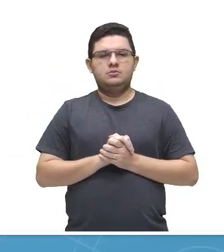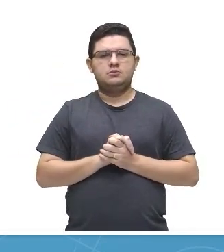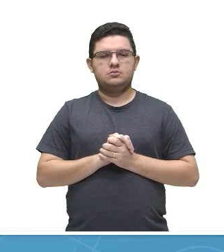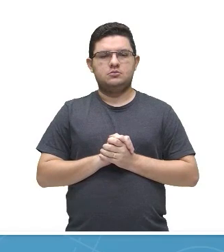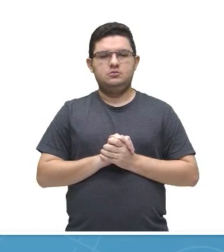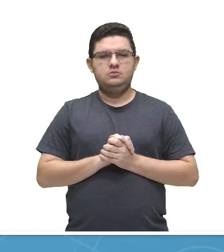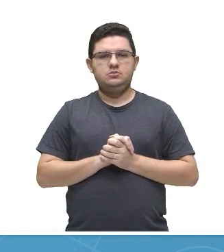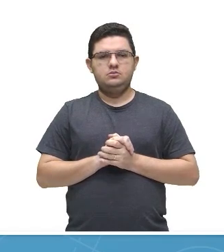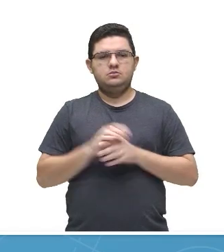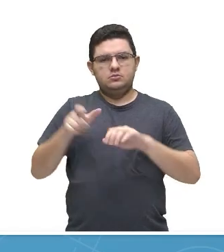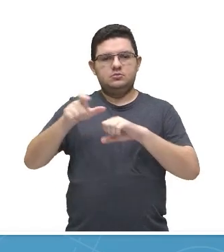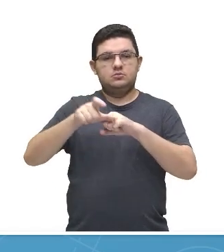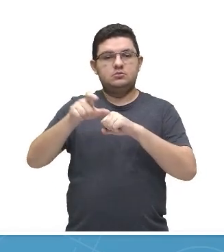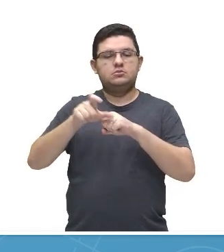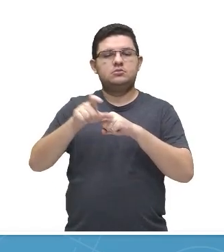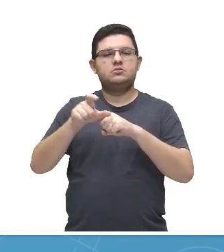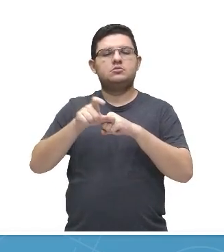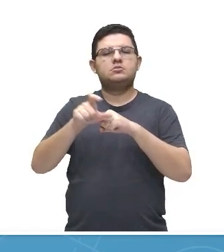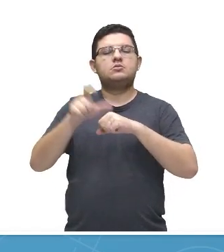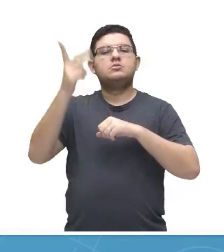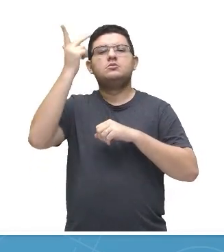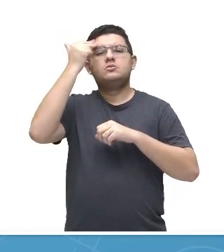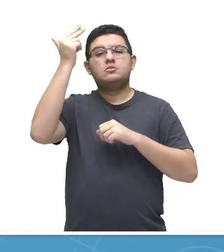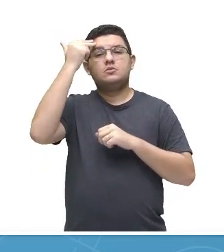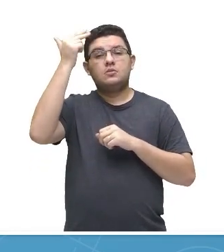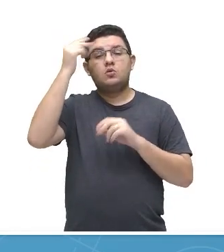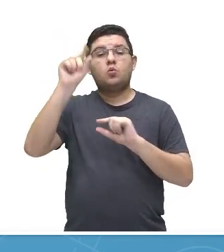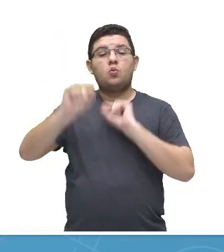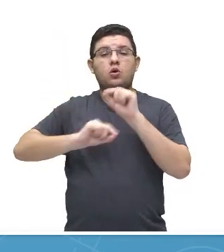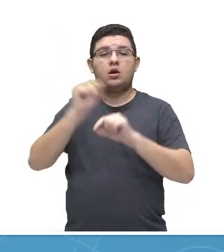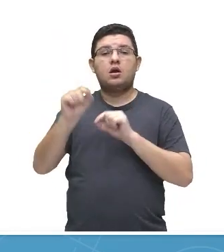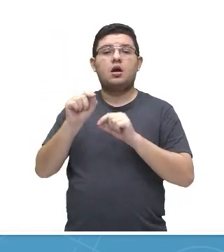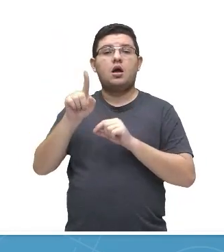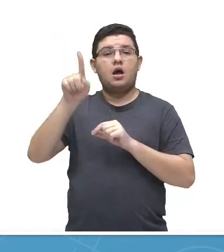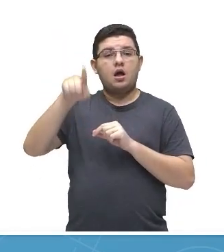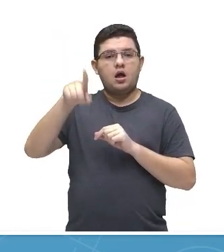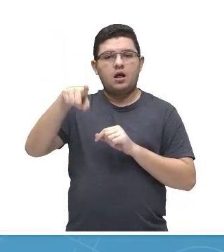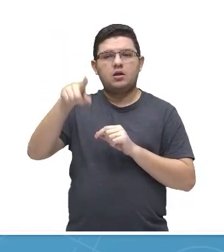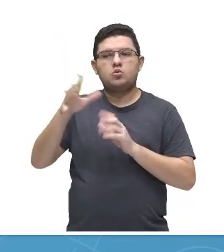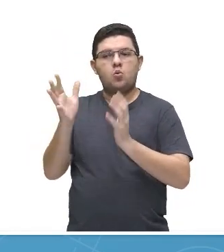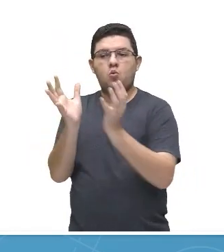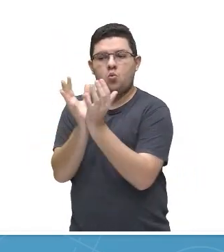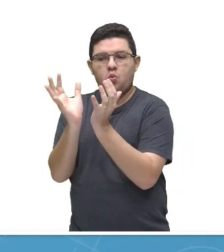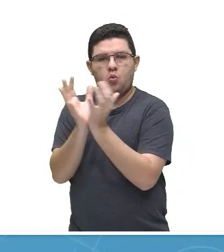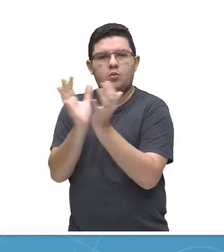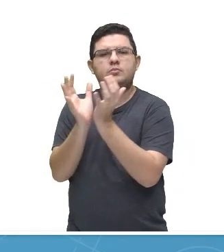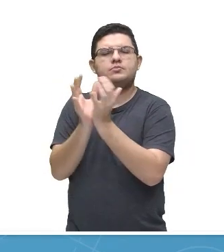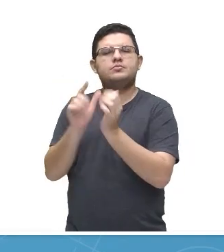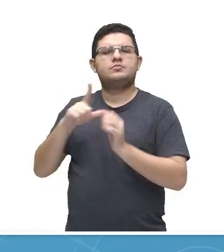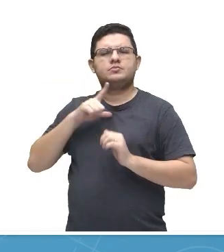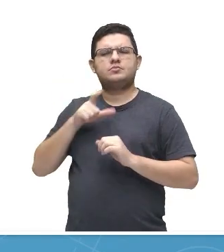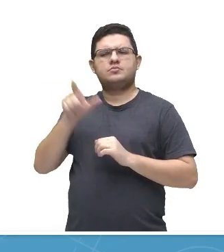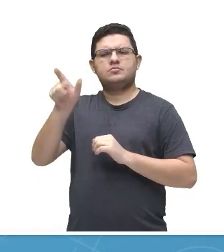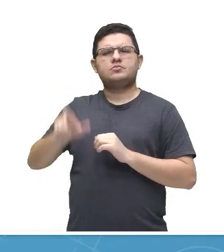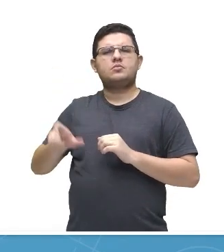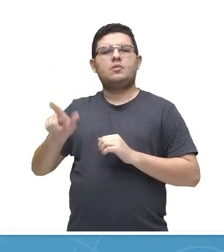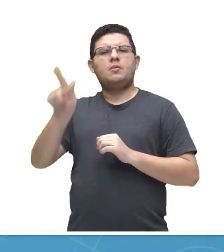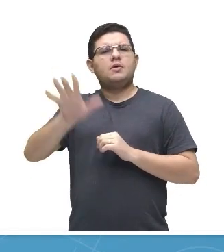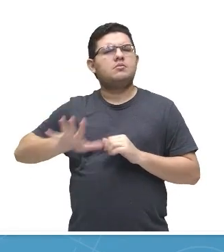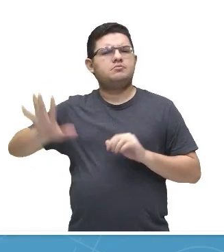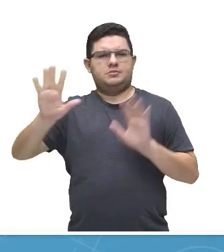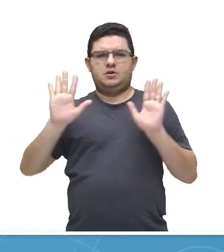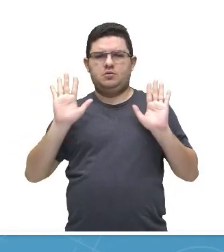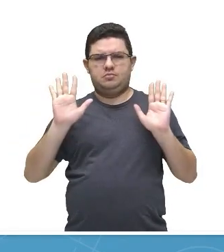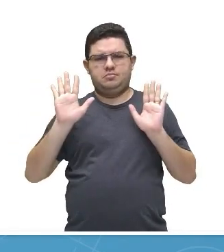que está designando, está nomeando um ser dentro da espécie, mas é de modo genérico,